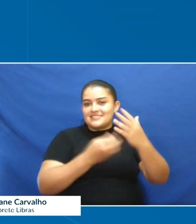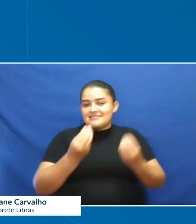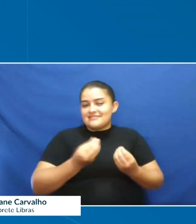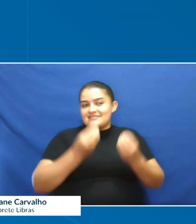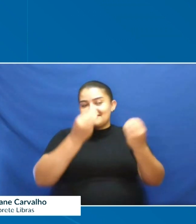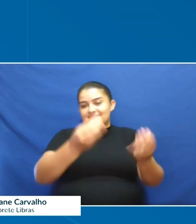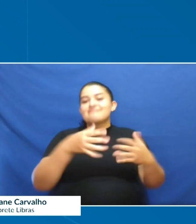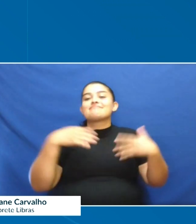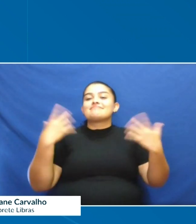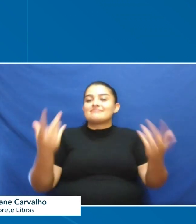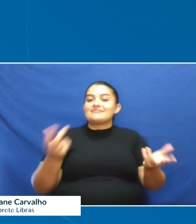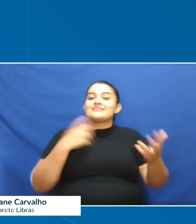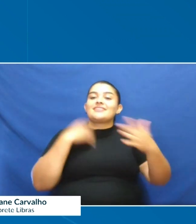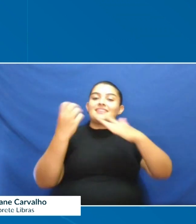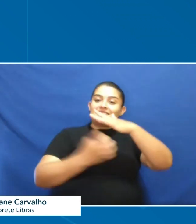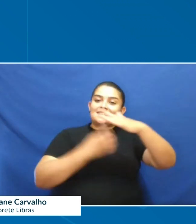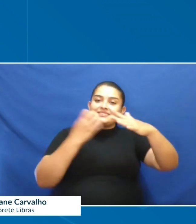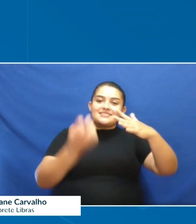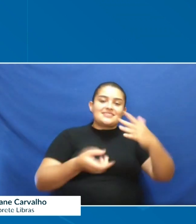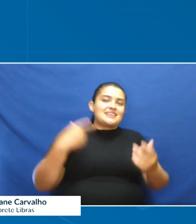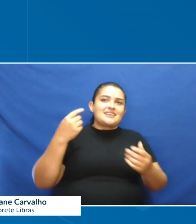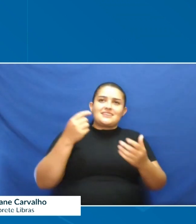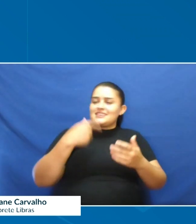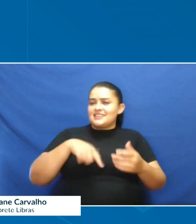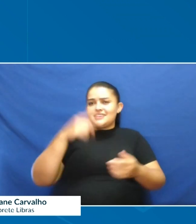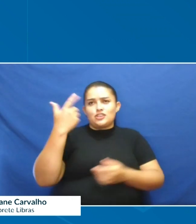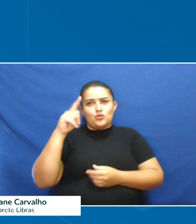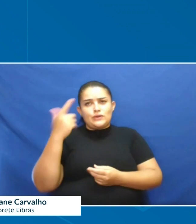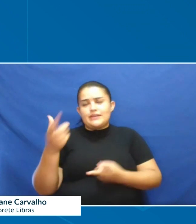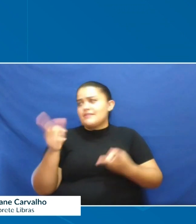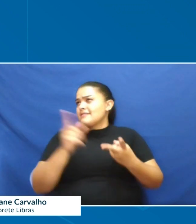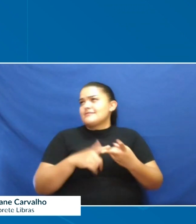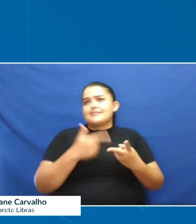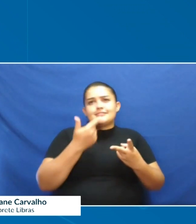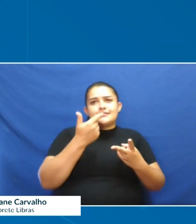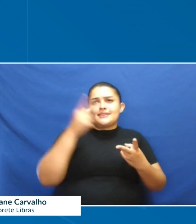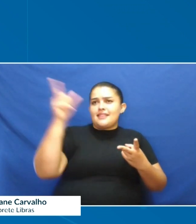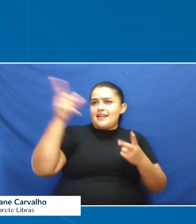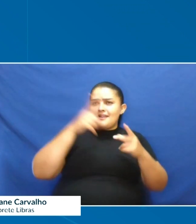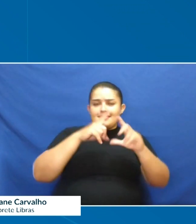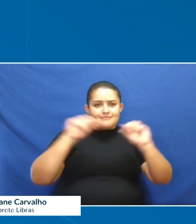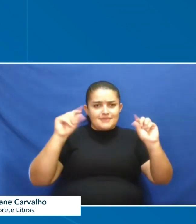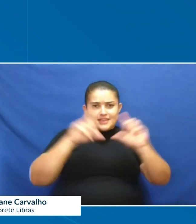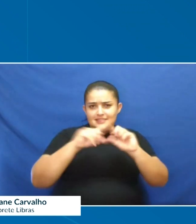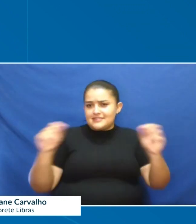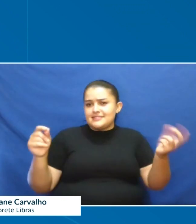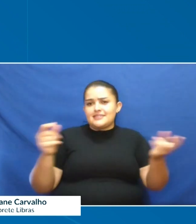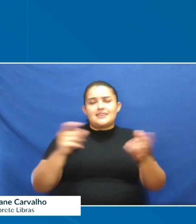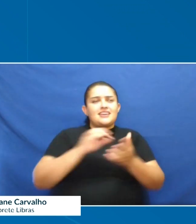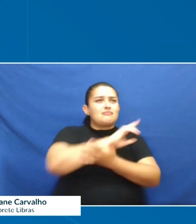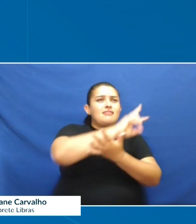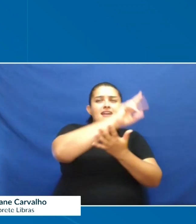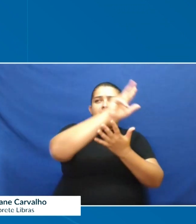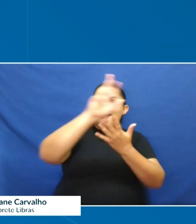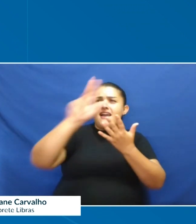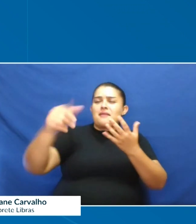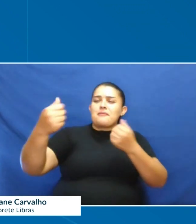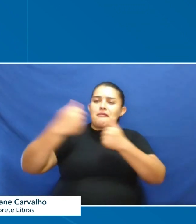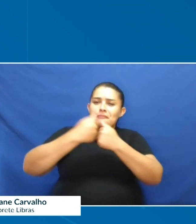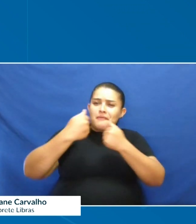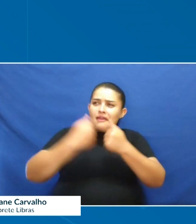Então, a empresa pode estar em Rio Verde, pode estar em Goiânia, pode estar em Brasília, aquela que estiver mais perto, essa